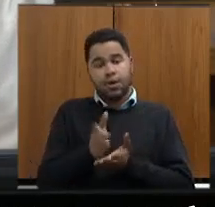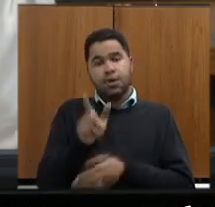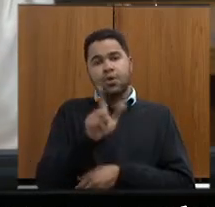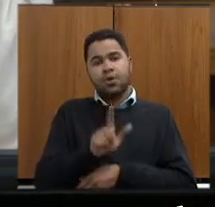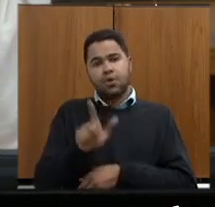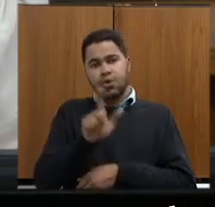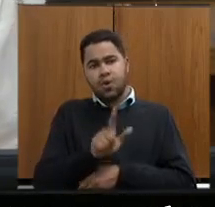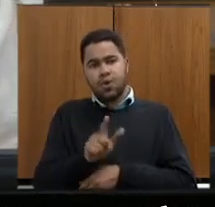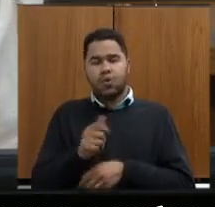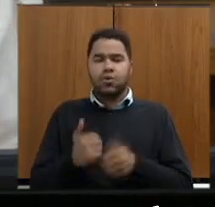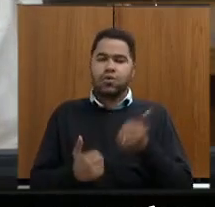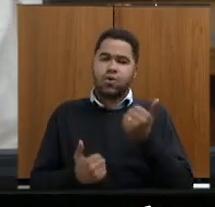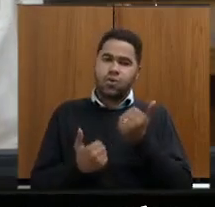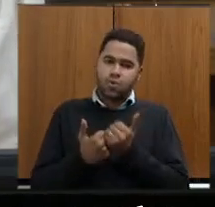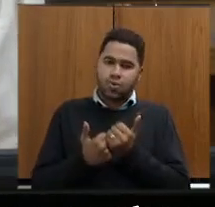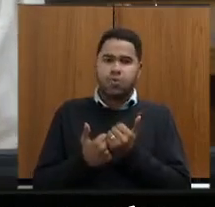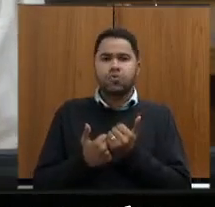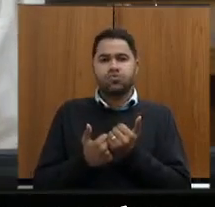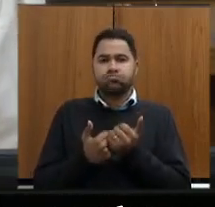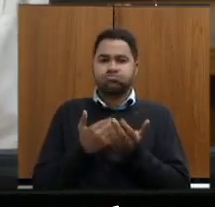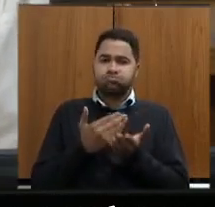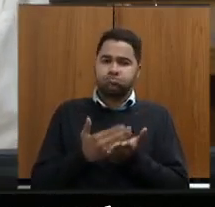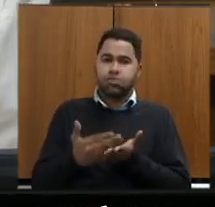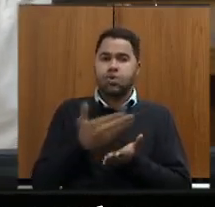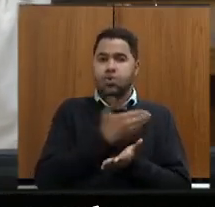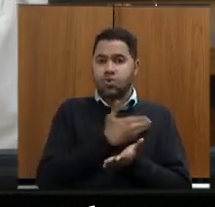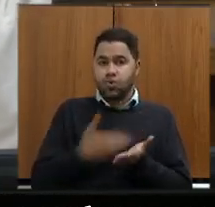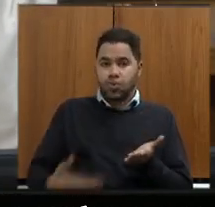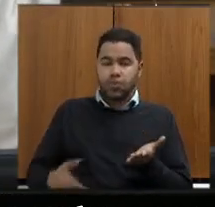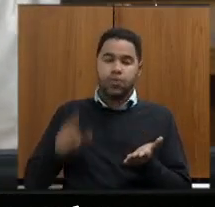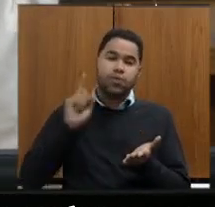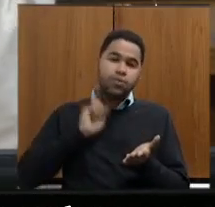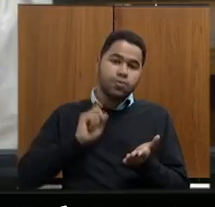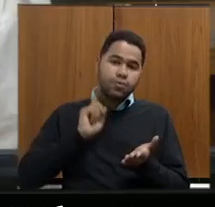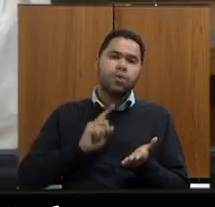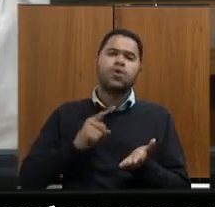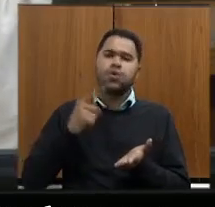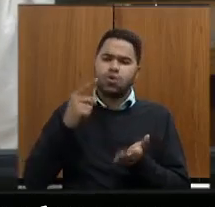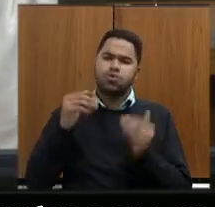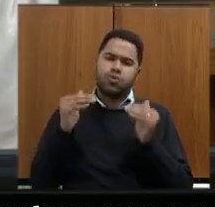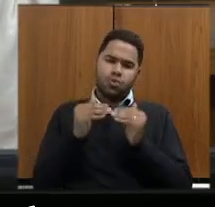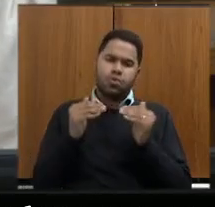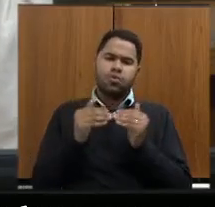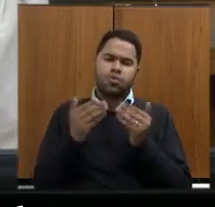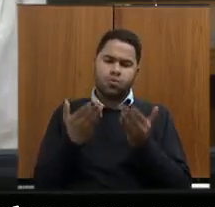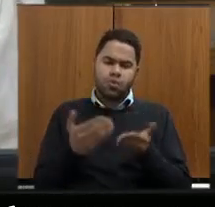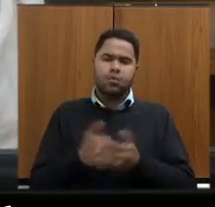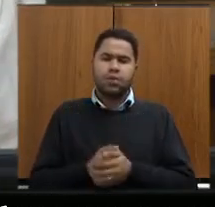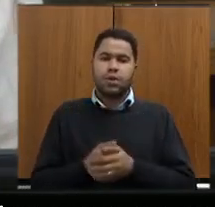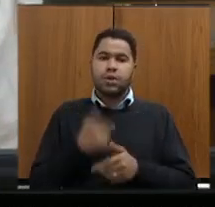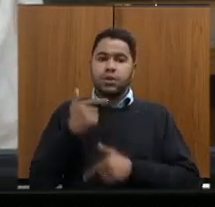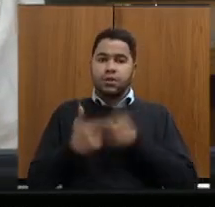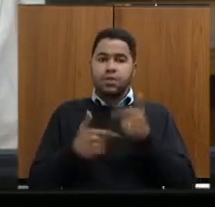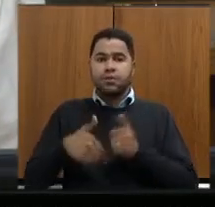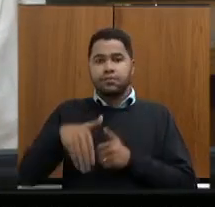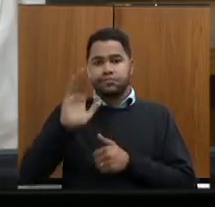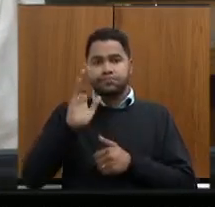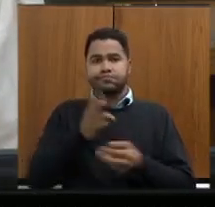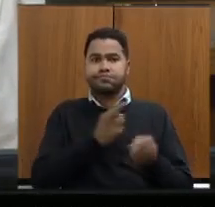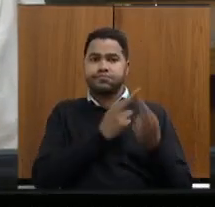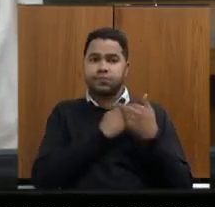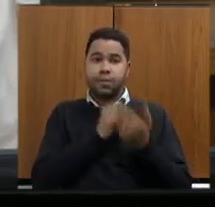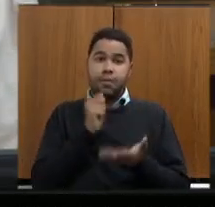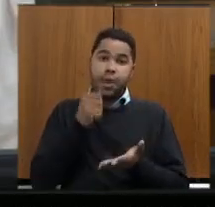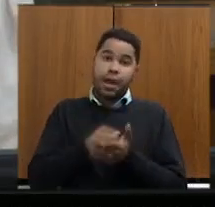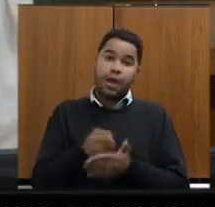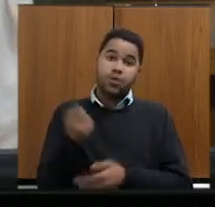que todo recurso que vier a ingressar no governo de Minas e concordo com você a gente tem que trabalhar mais nas obrigações de